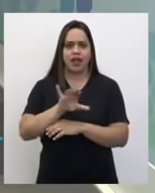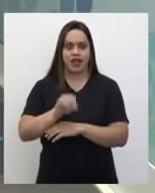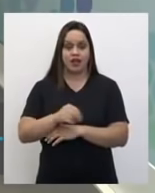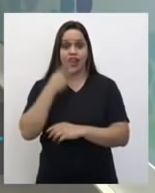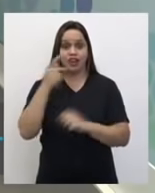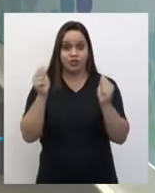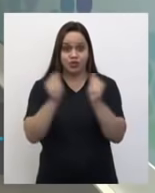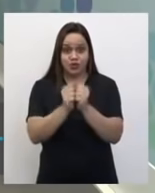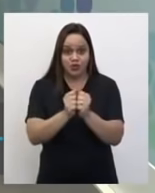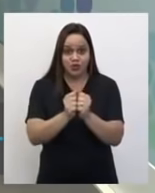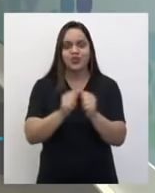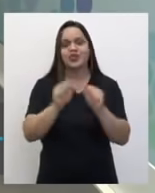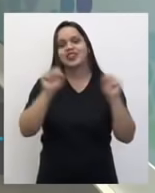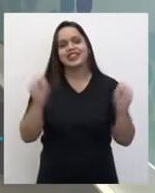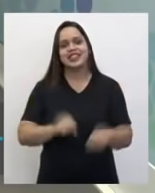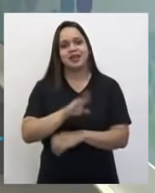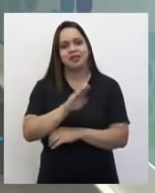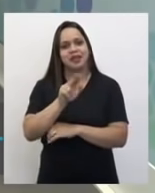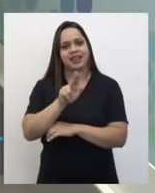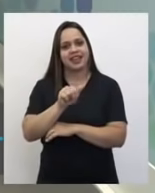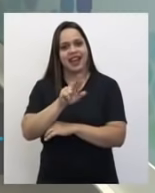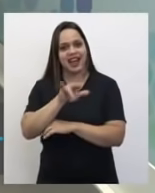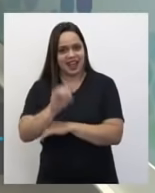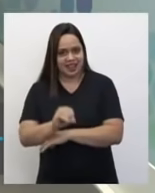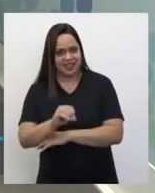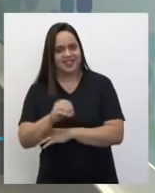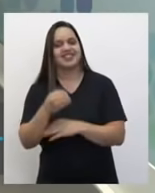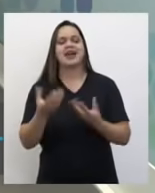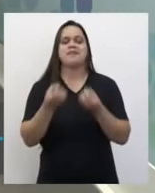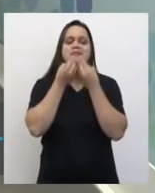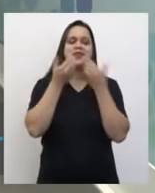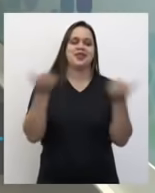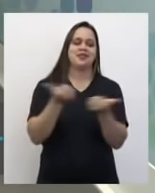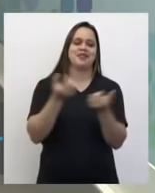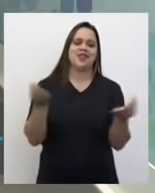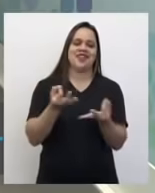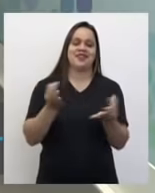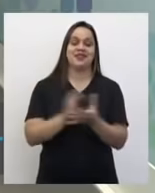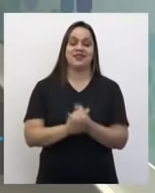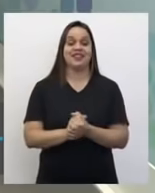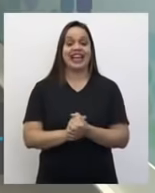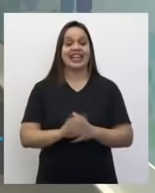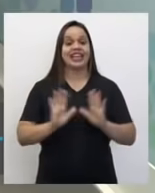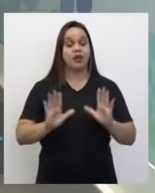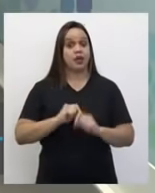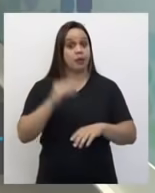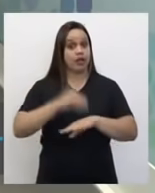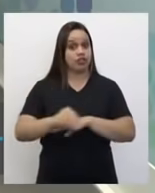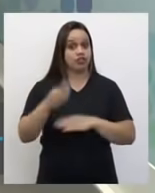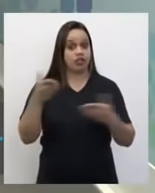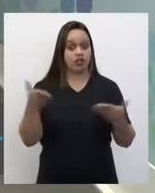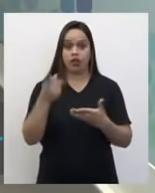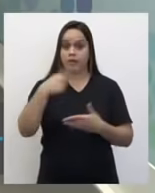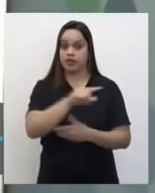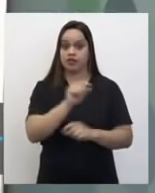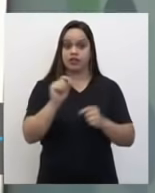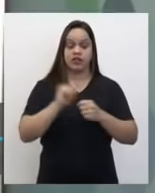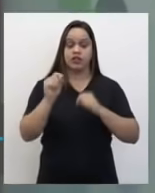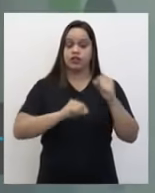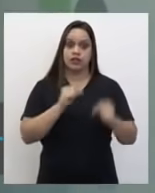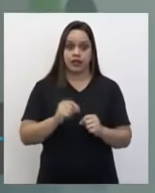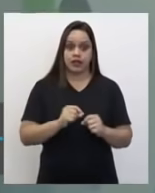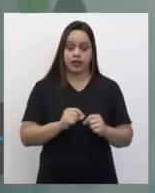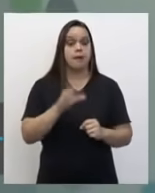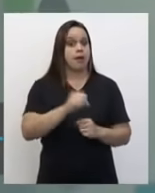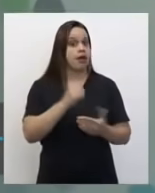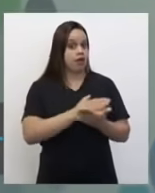já. Sistema binário. Arrasou. Então, o que que acontece? Uma dica que eu já dou ali de princípio é que vocês peguem aí pelo menos